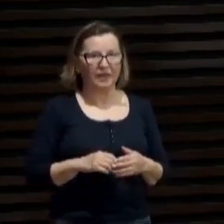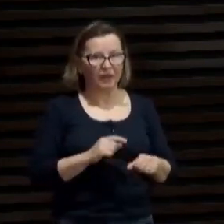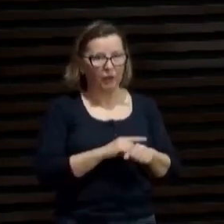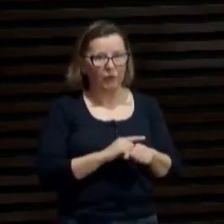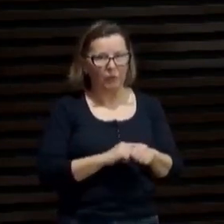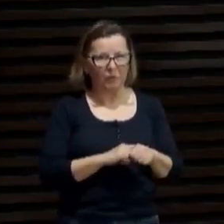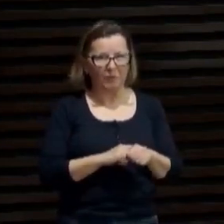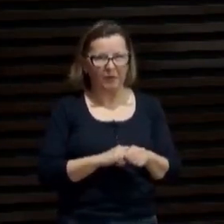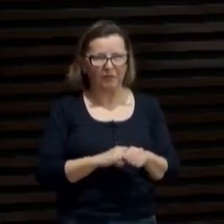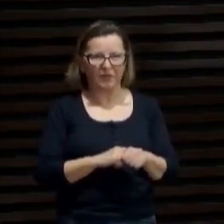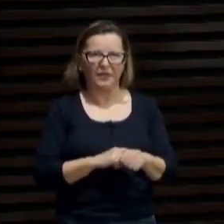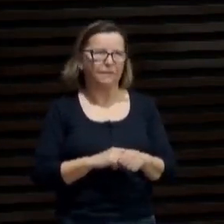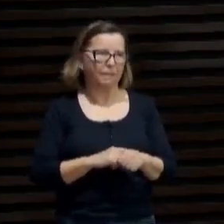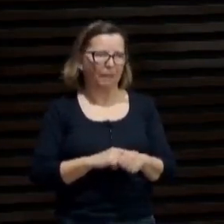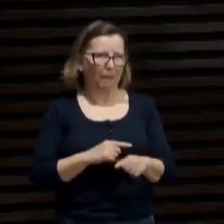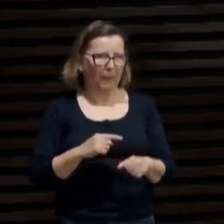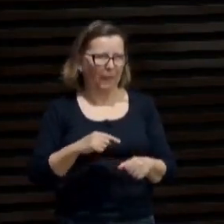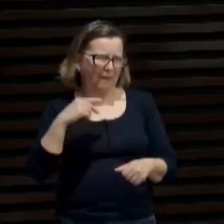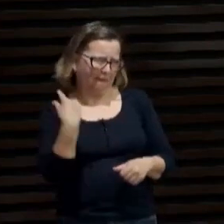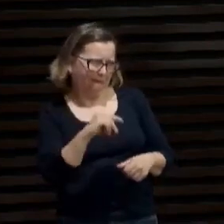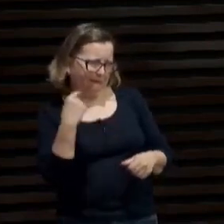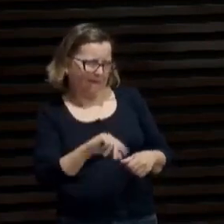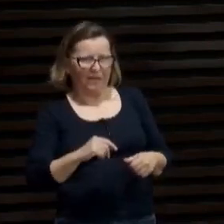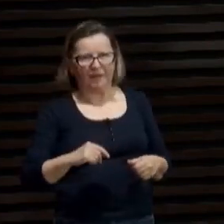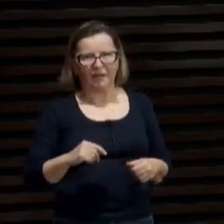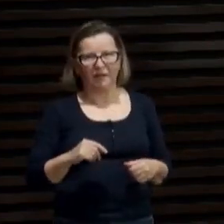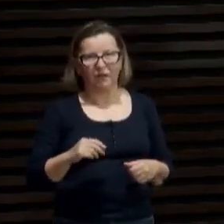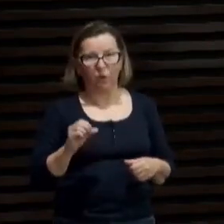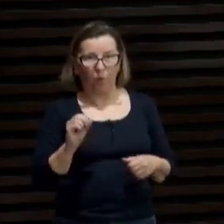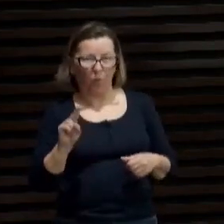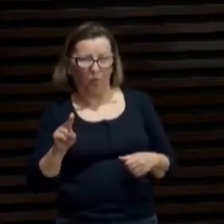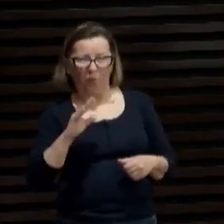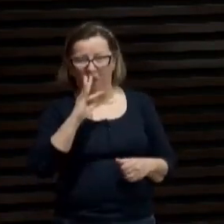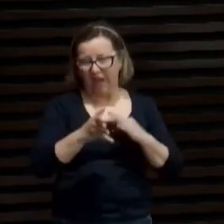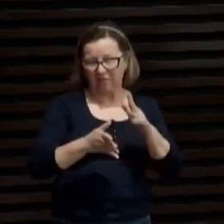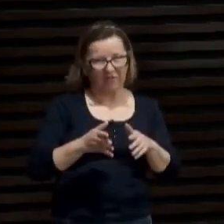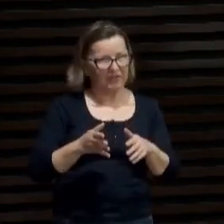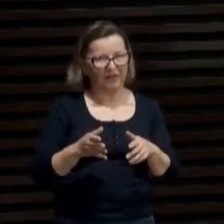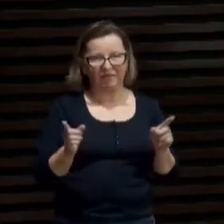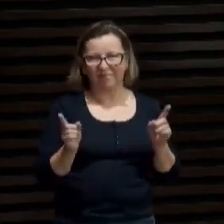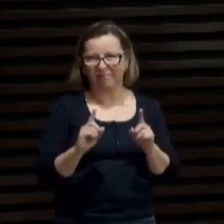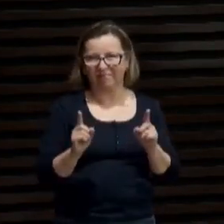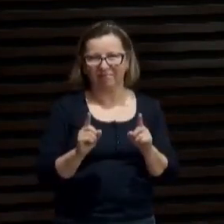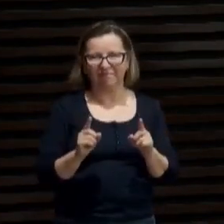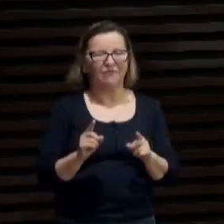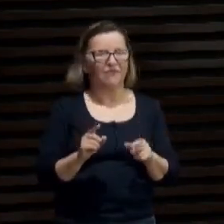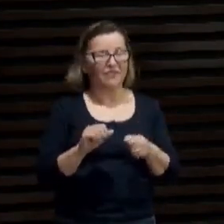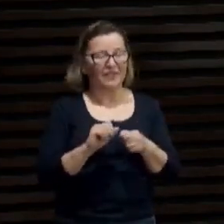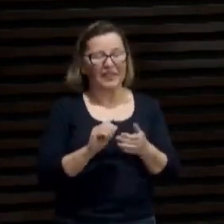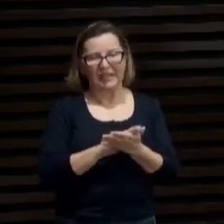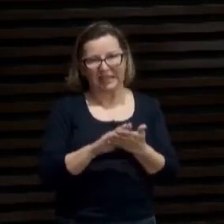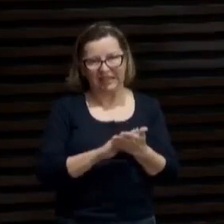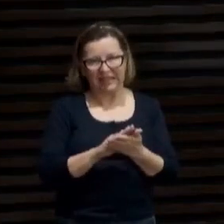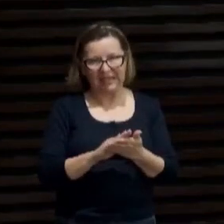fazia ameaças. Mas sabe o que ele fazia? Entregava-se àquele que julga retamente. Perto está o Senhor.